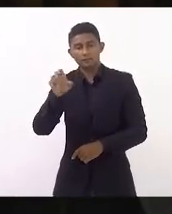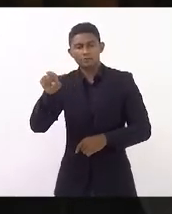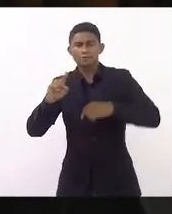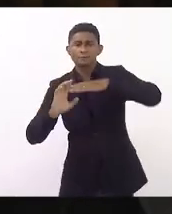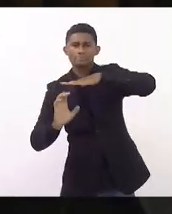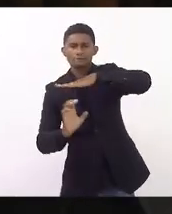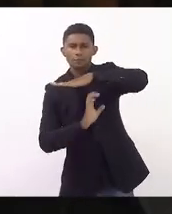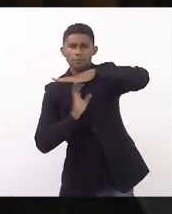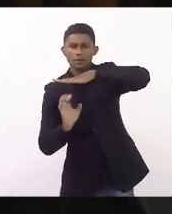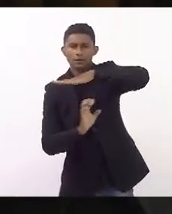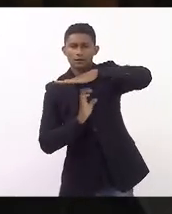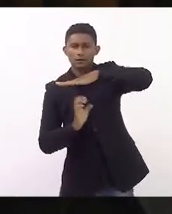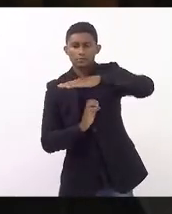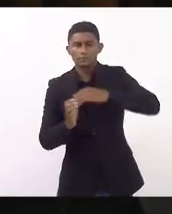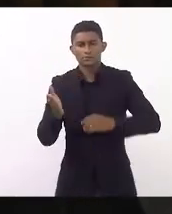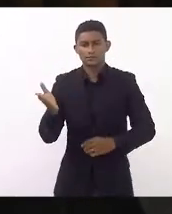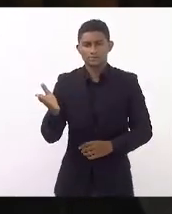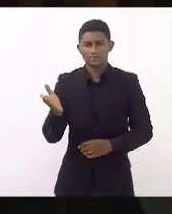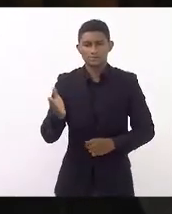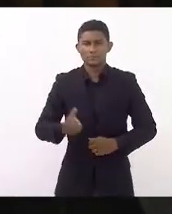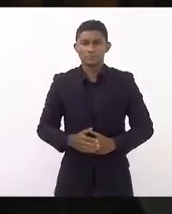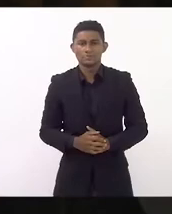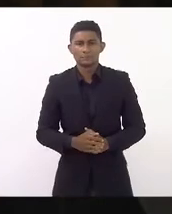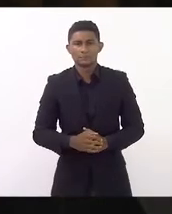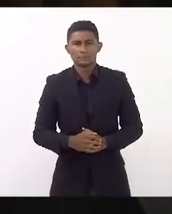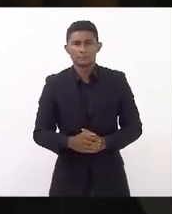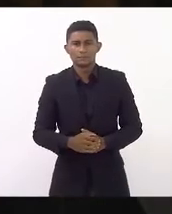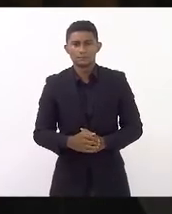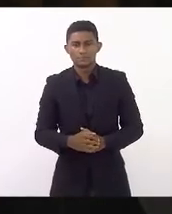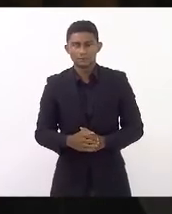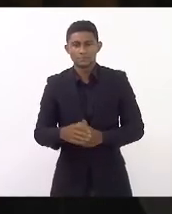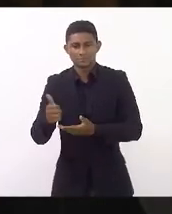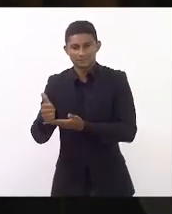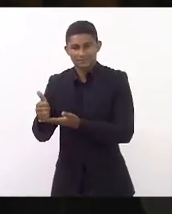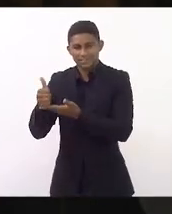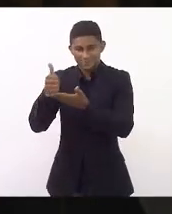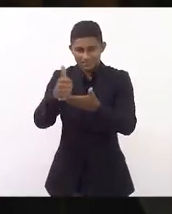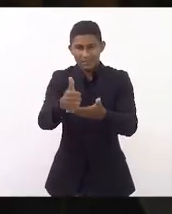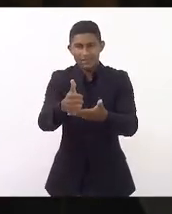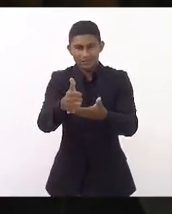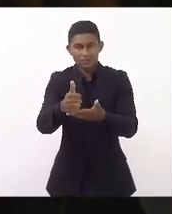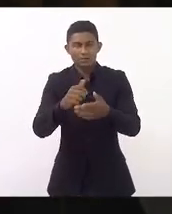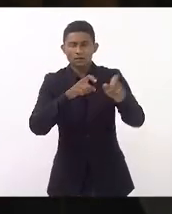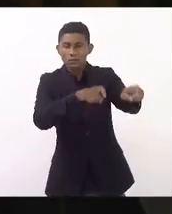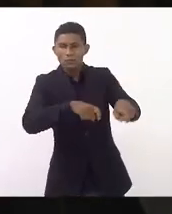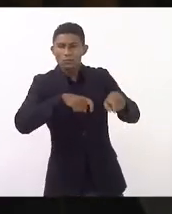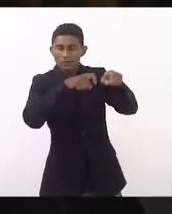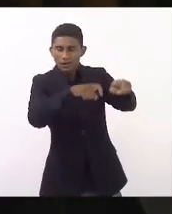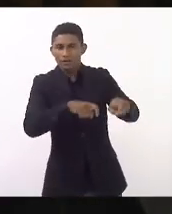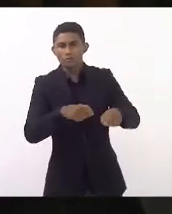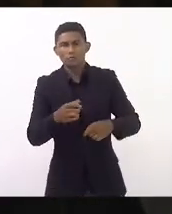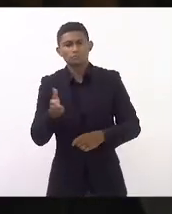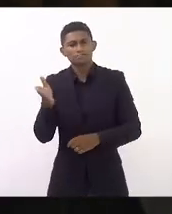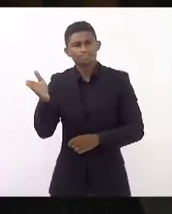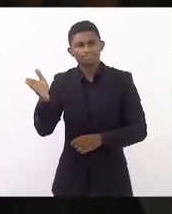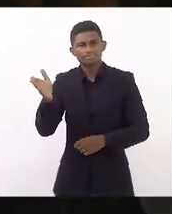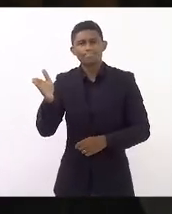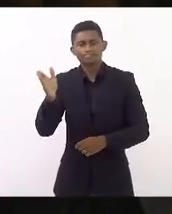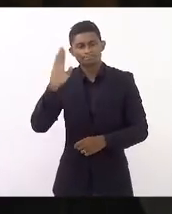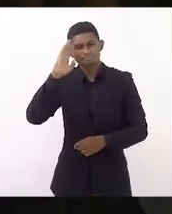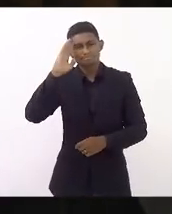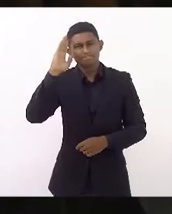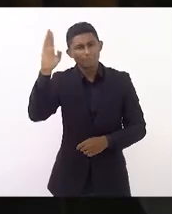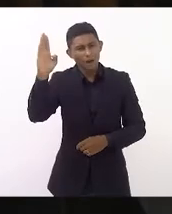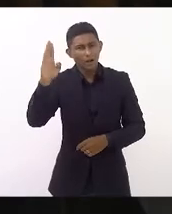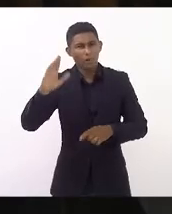empresa, né, de assistência técnica e extensão rural, o nosso braço principal na